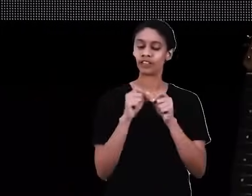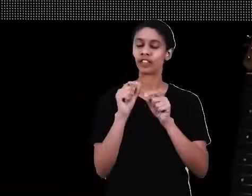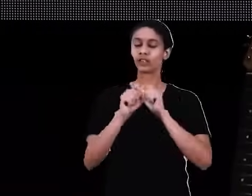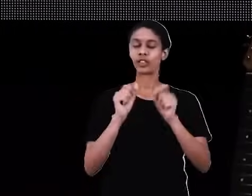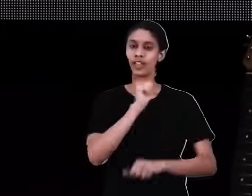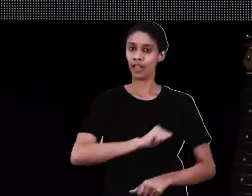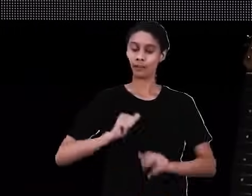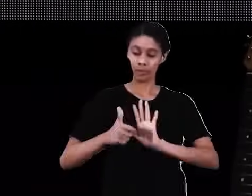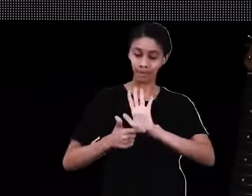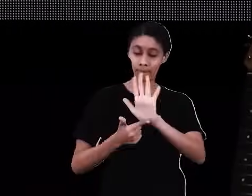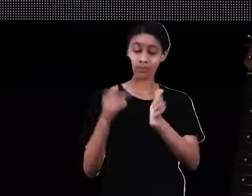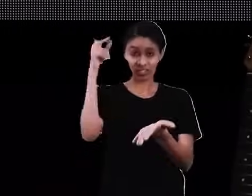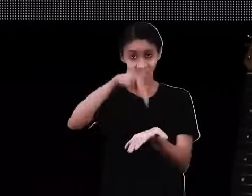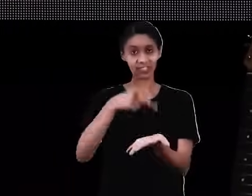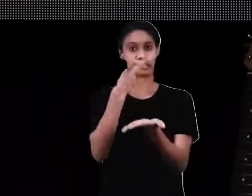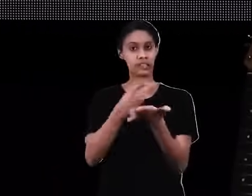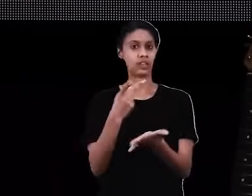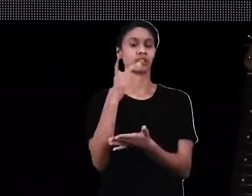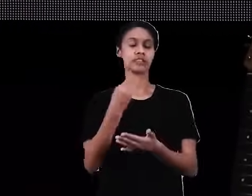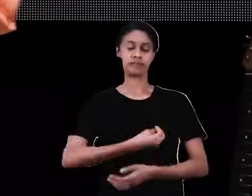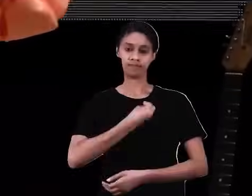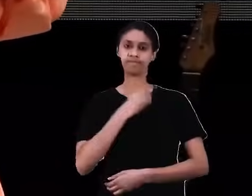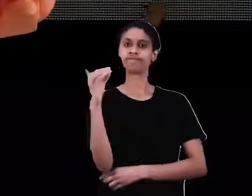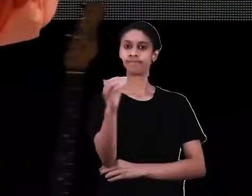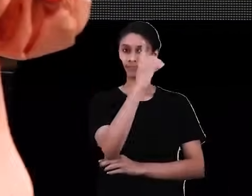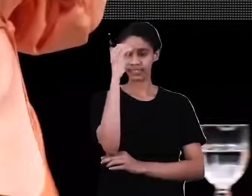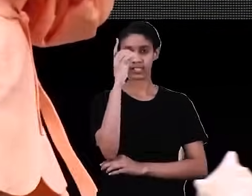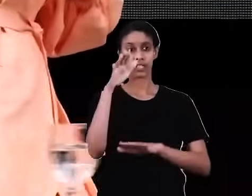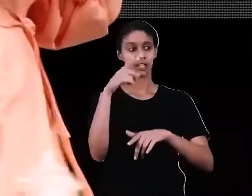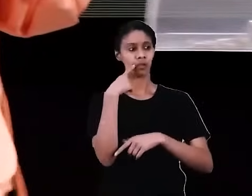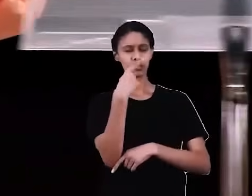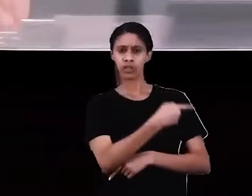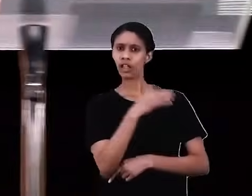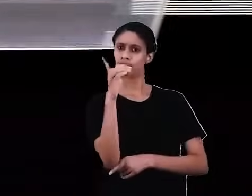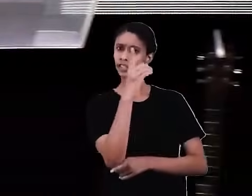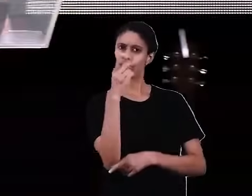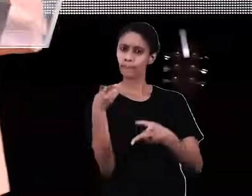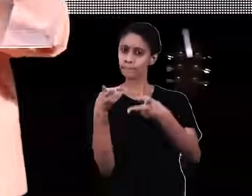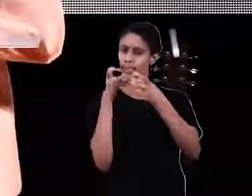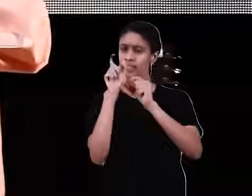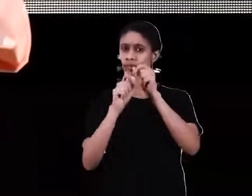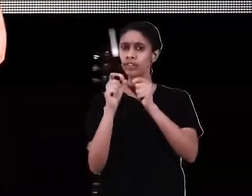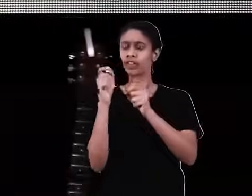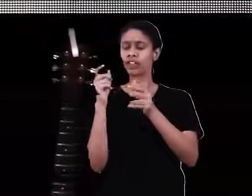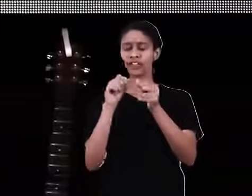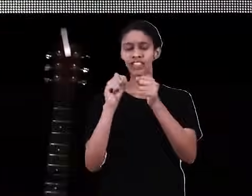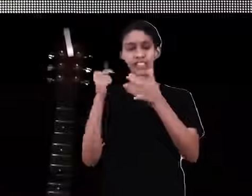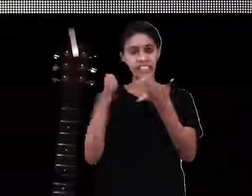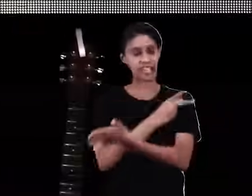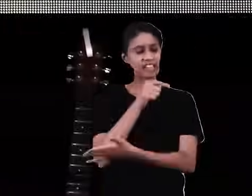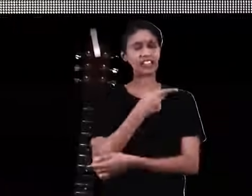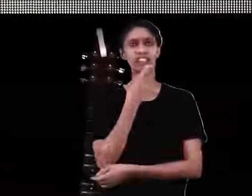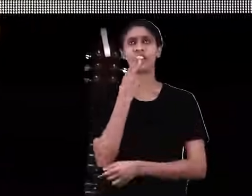tona, a verdade daquilo que ia acontecer na vida de Davi. E quando Davi percebe a besteira que ele ia fazer, o que é que ele diz?